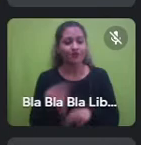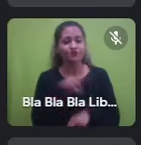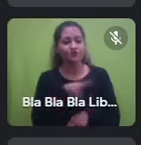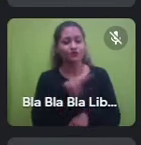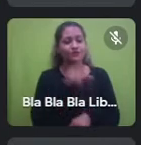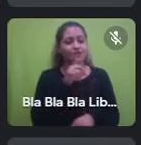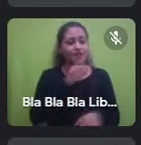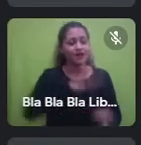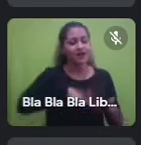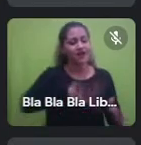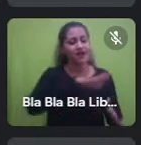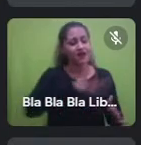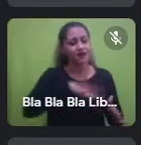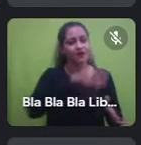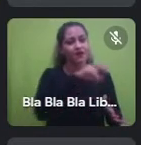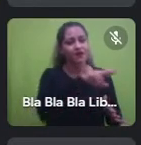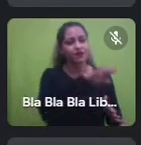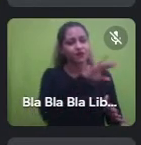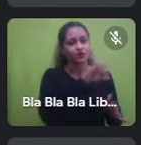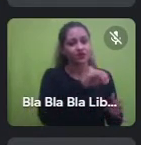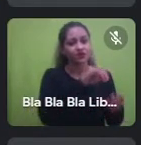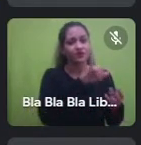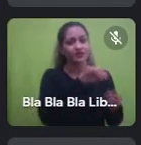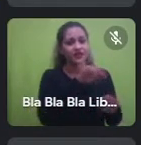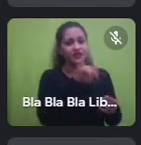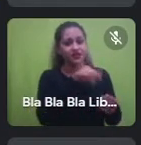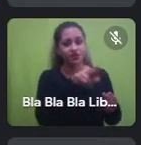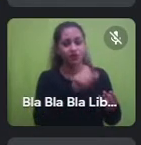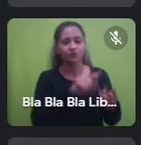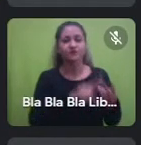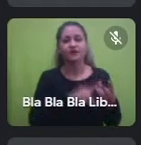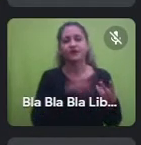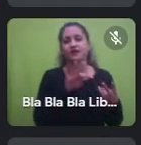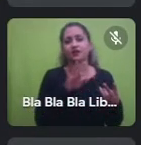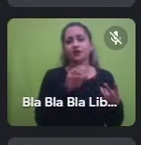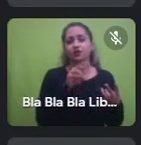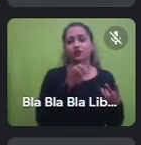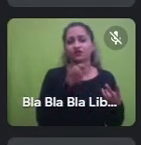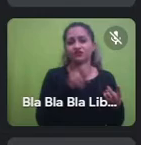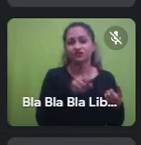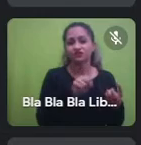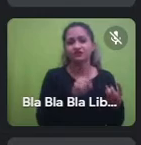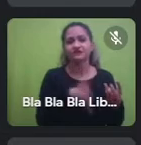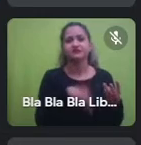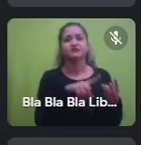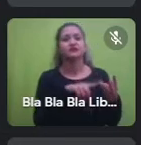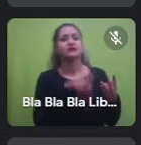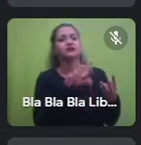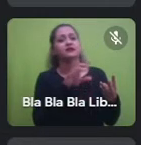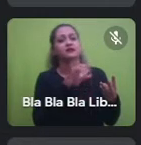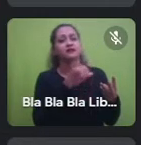águas, tanto do rio Itacaiunas, do Tocantins, do Paraupebas, do Igarapé Gelado?